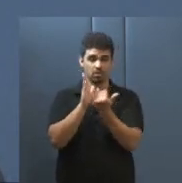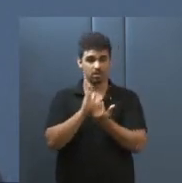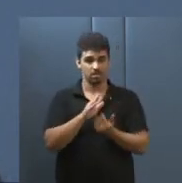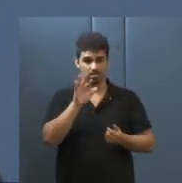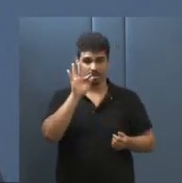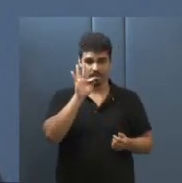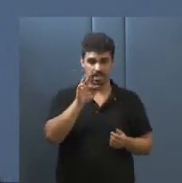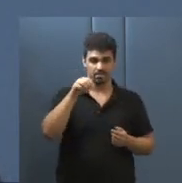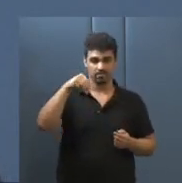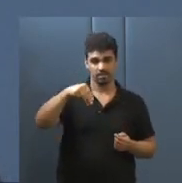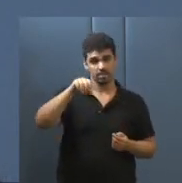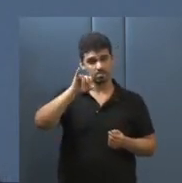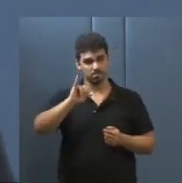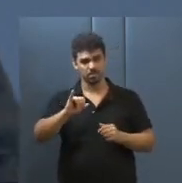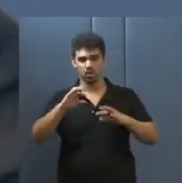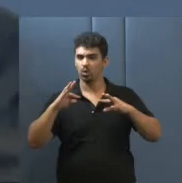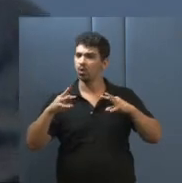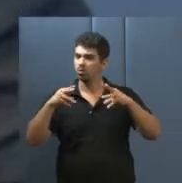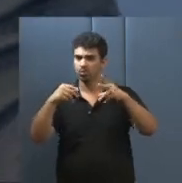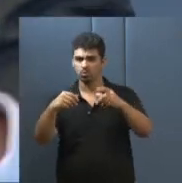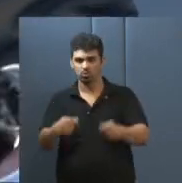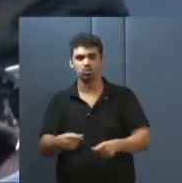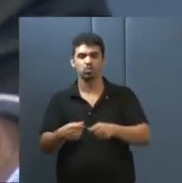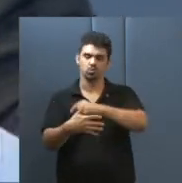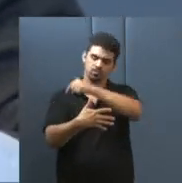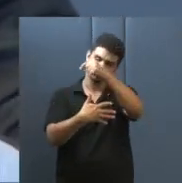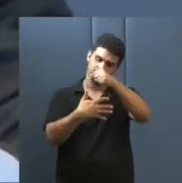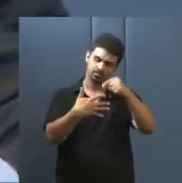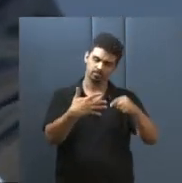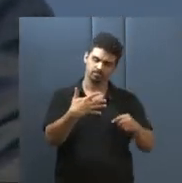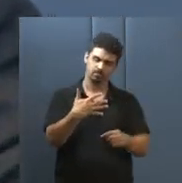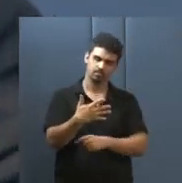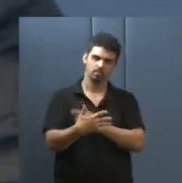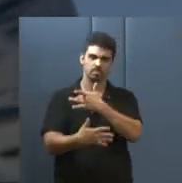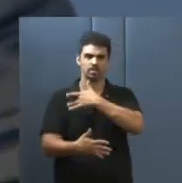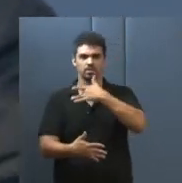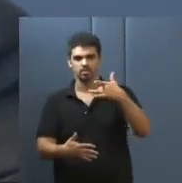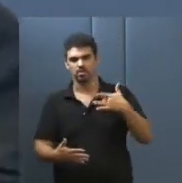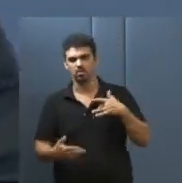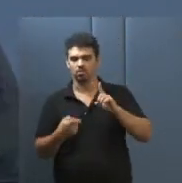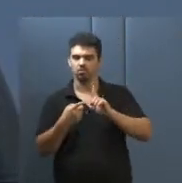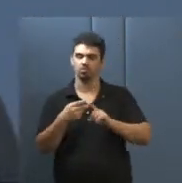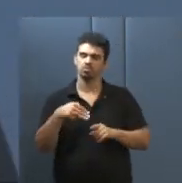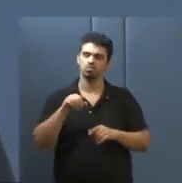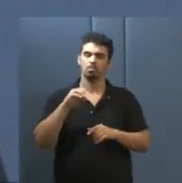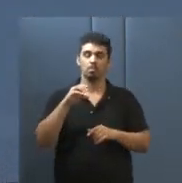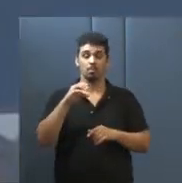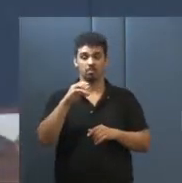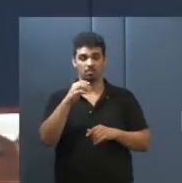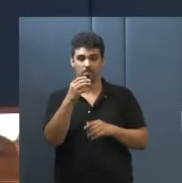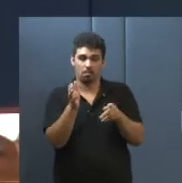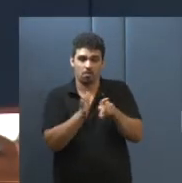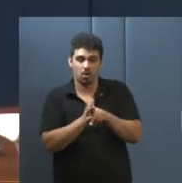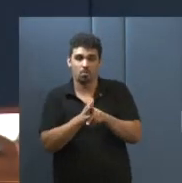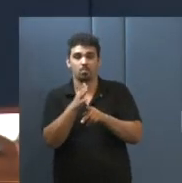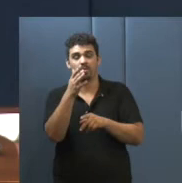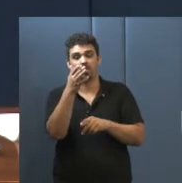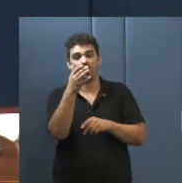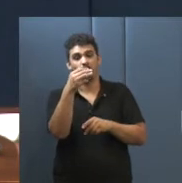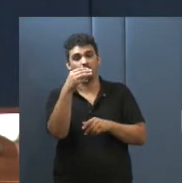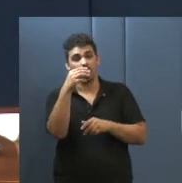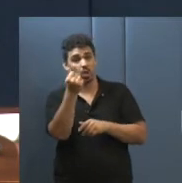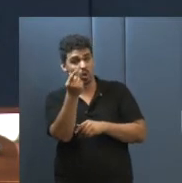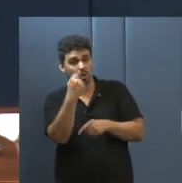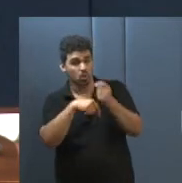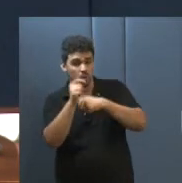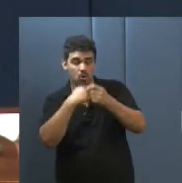com todas os componentes de recuperação da saúde macroeconômica, da saúde financeira,